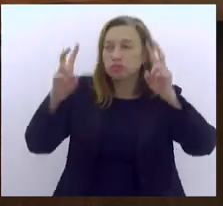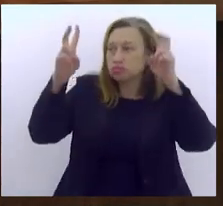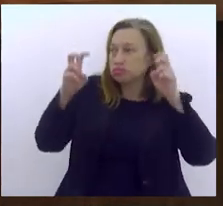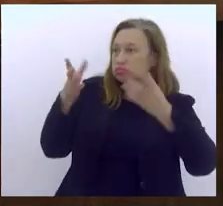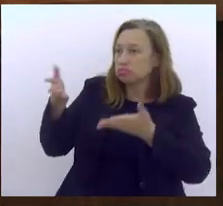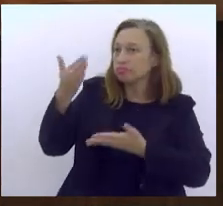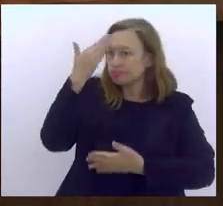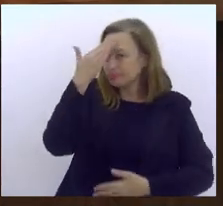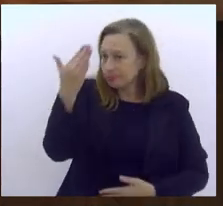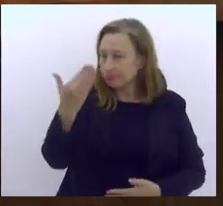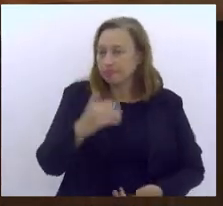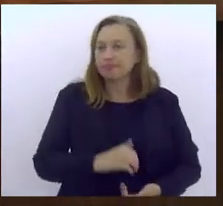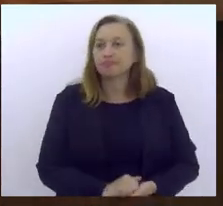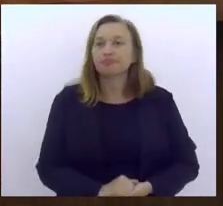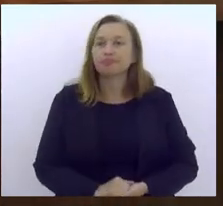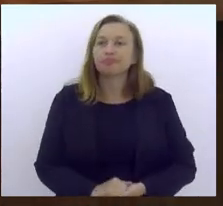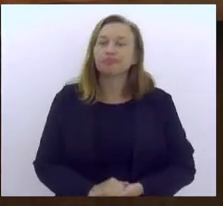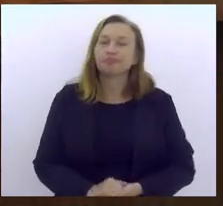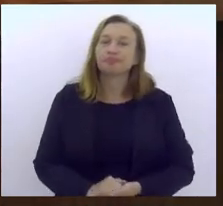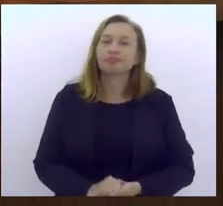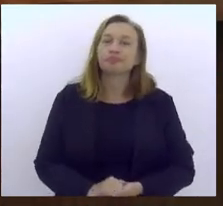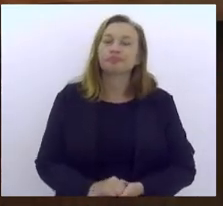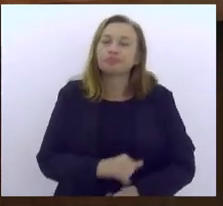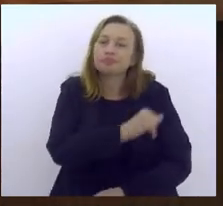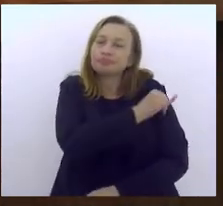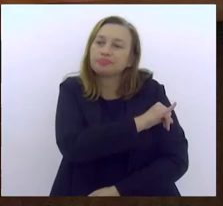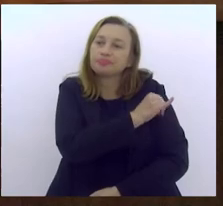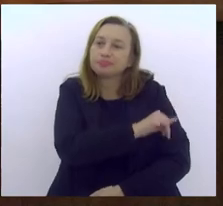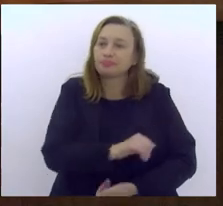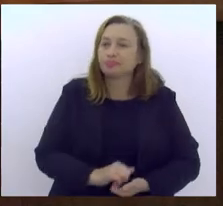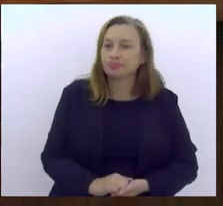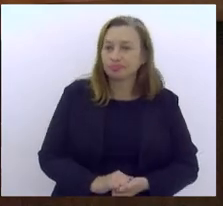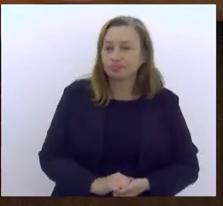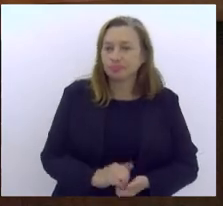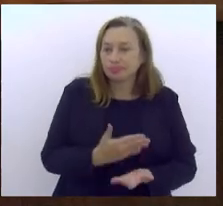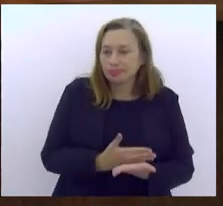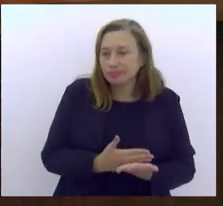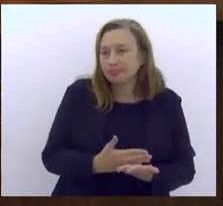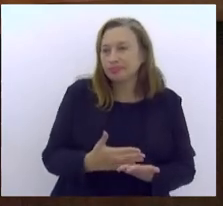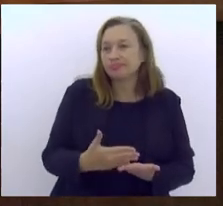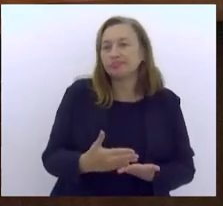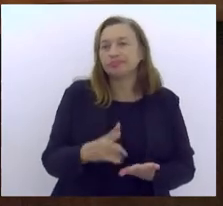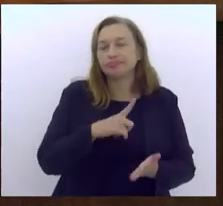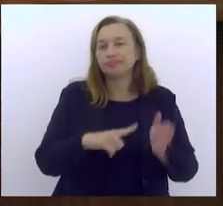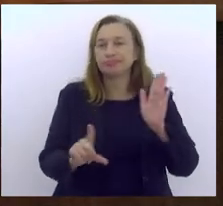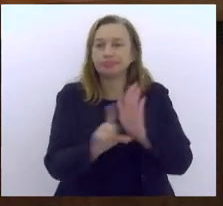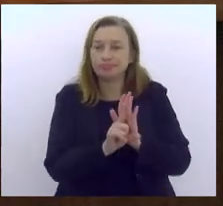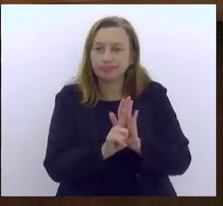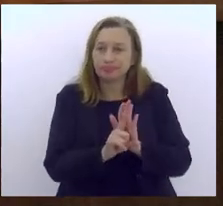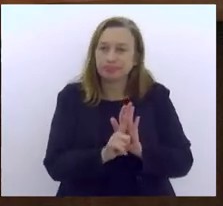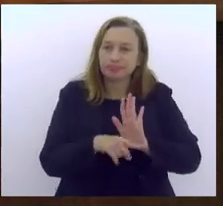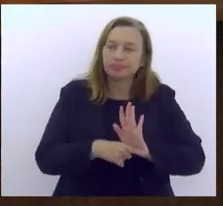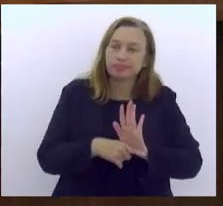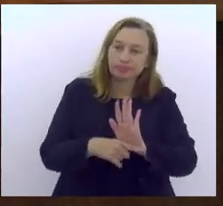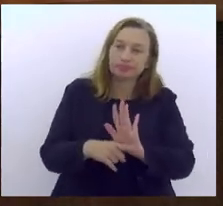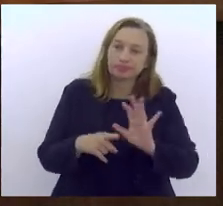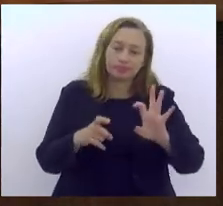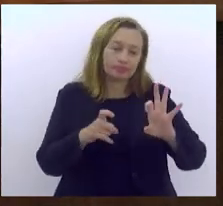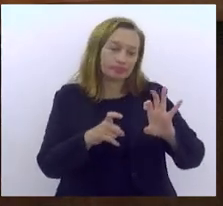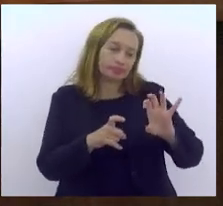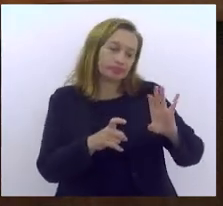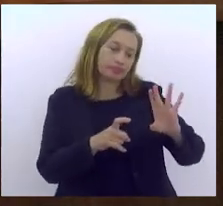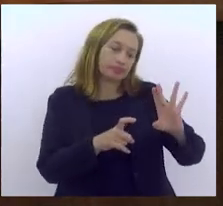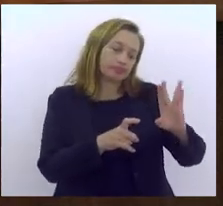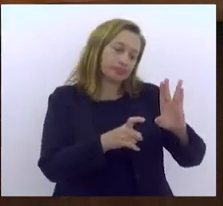queria então agradecer. O Rio de Janeiro foi o pioneiro em ter uma lei a favor do cannabis medicinal,